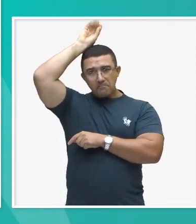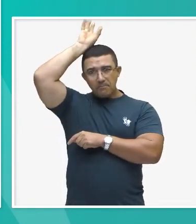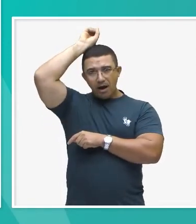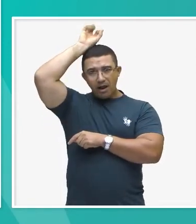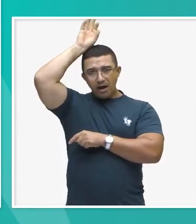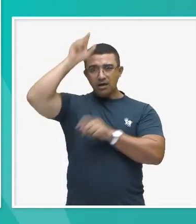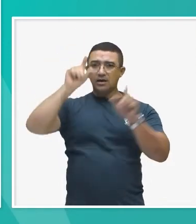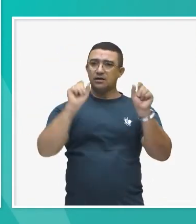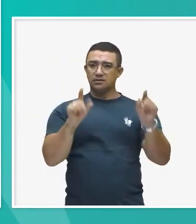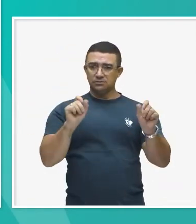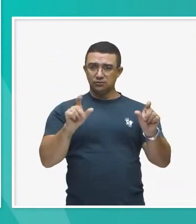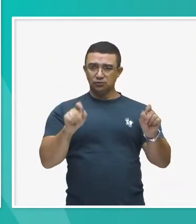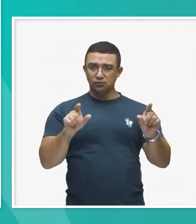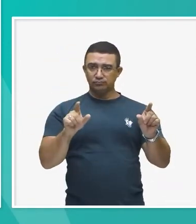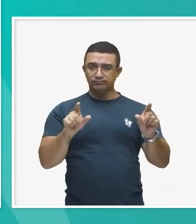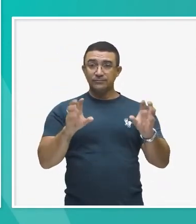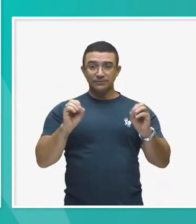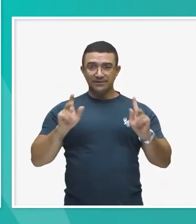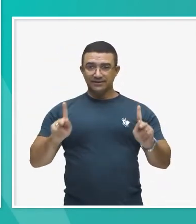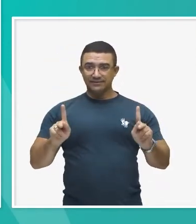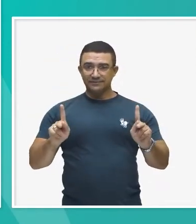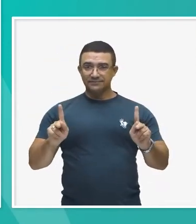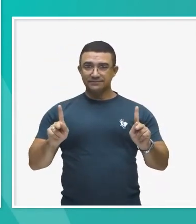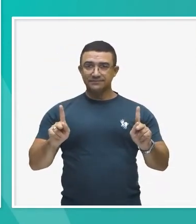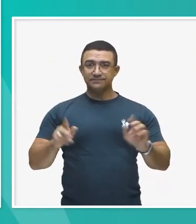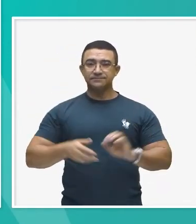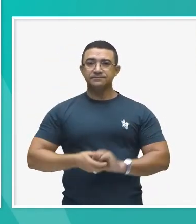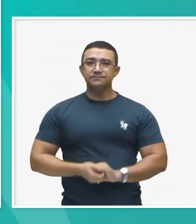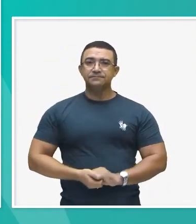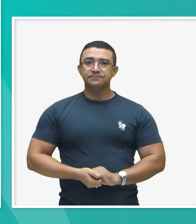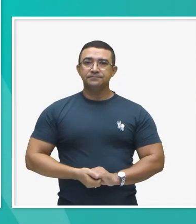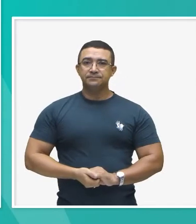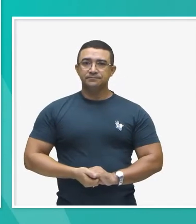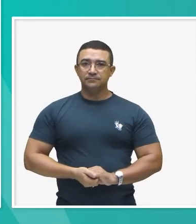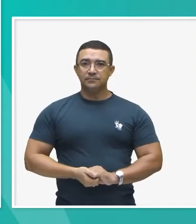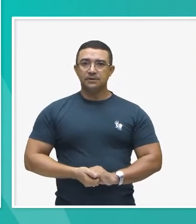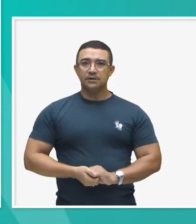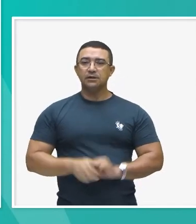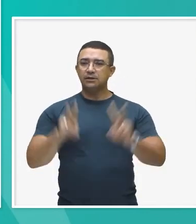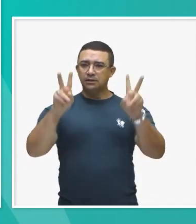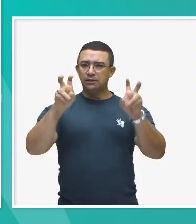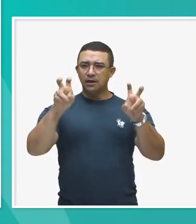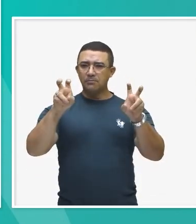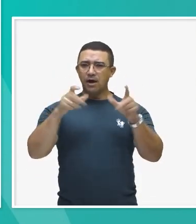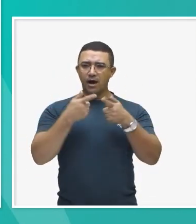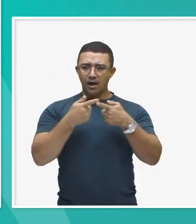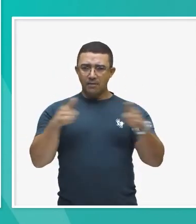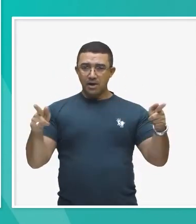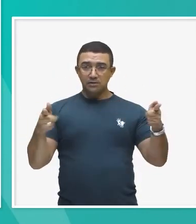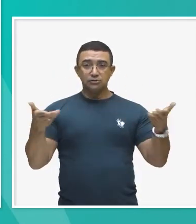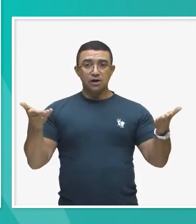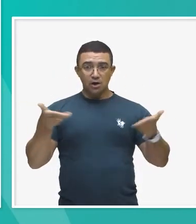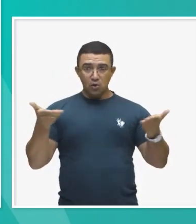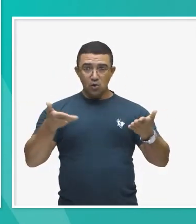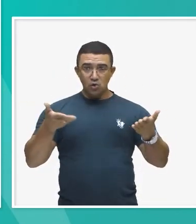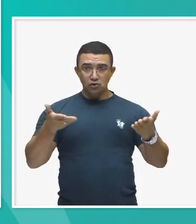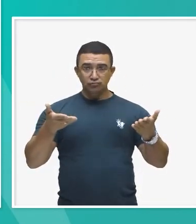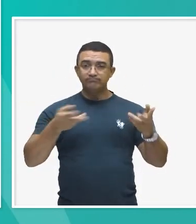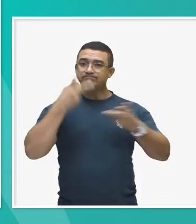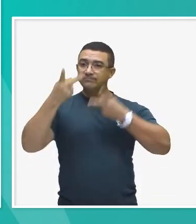baleias azuis. Ok? Bom, no nosso tema de gramática de hoje, né, que nós vamos